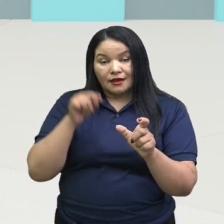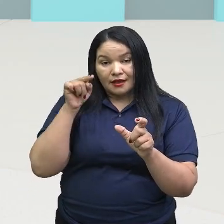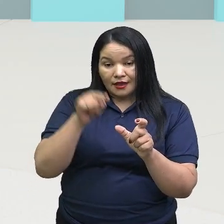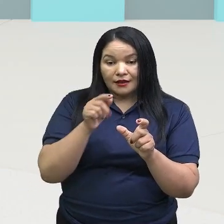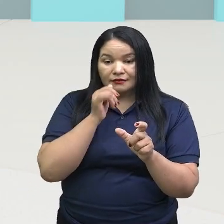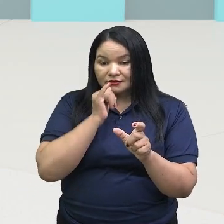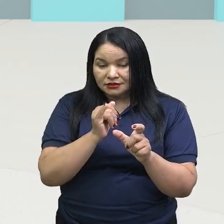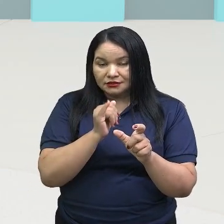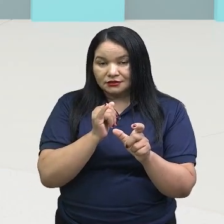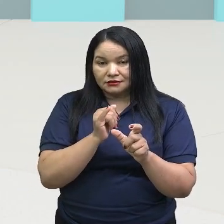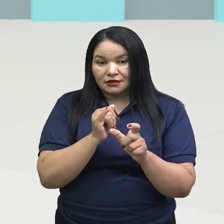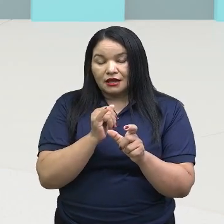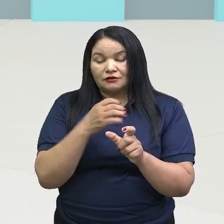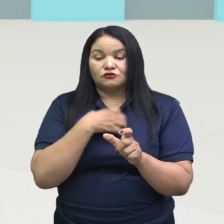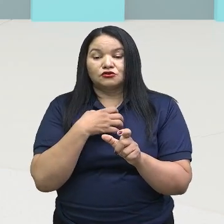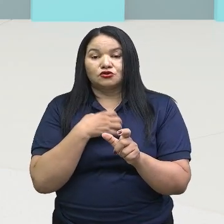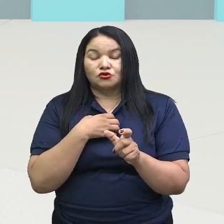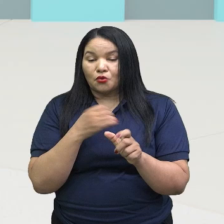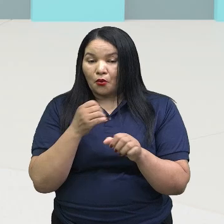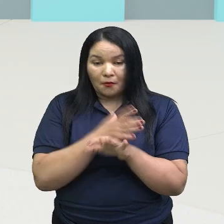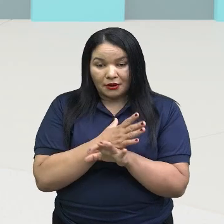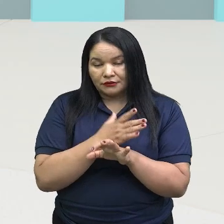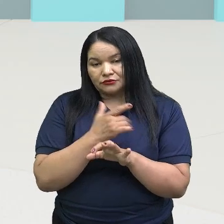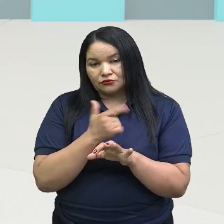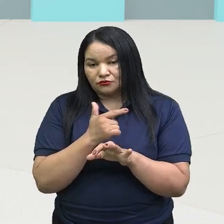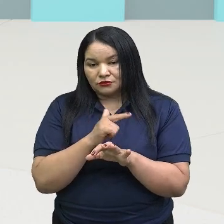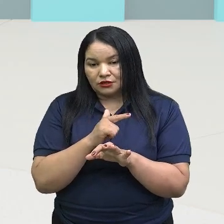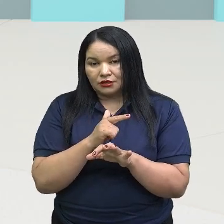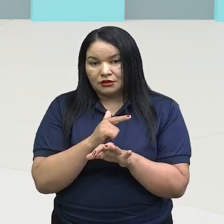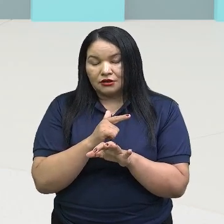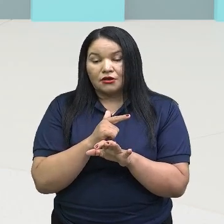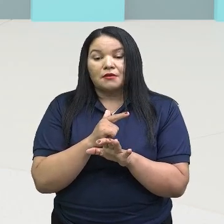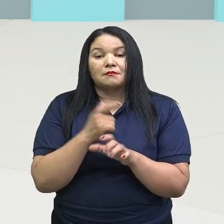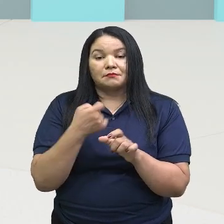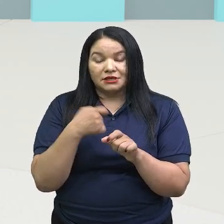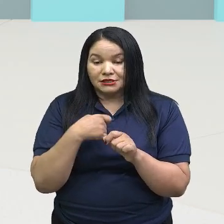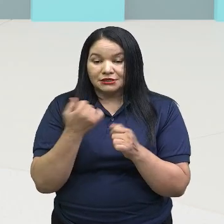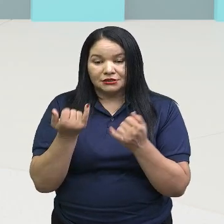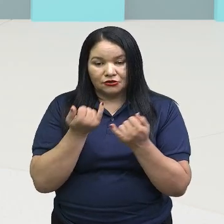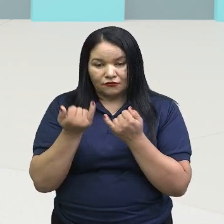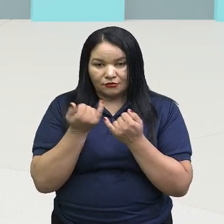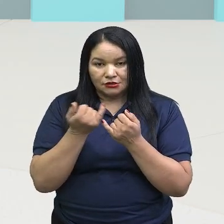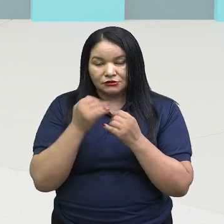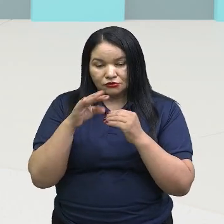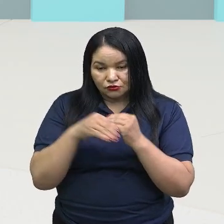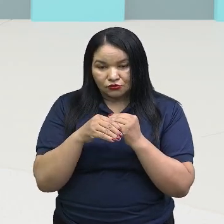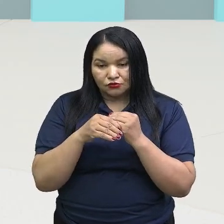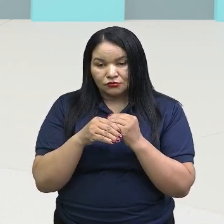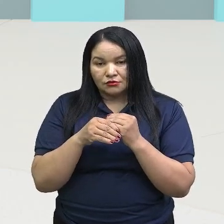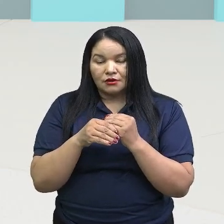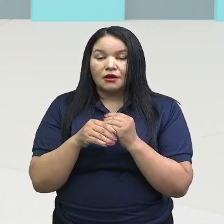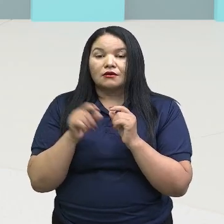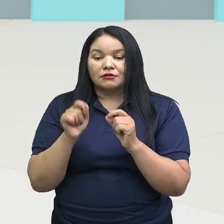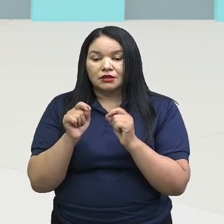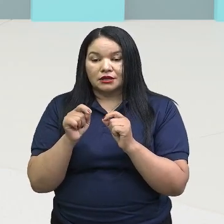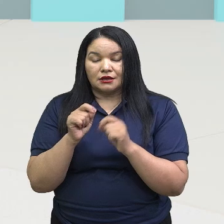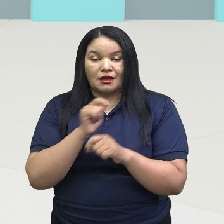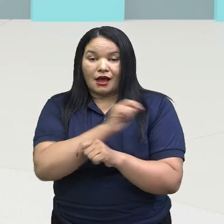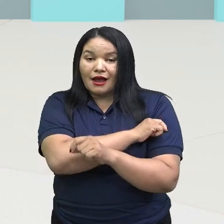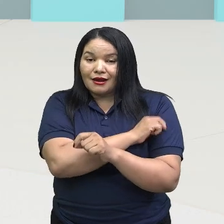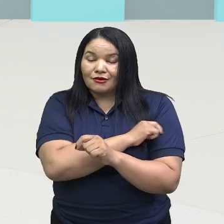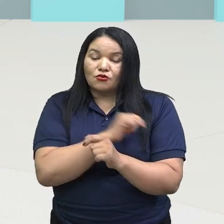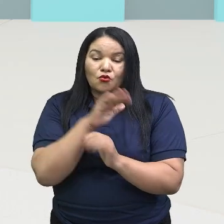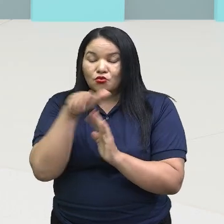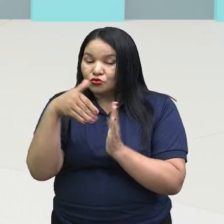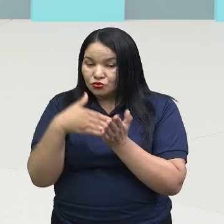está completo, a ideia não está completa. Aí eu preciso completar, que todos os alunos vão passar na prova. Então,